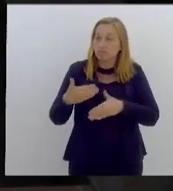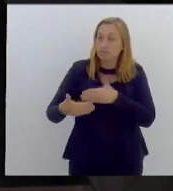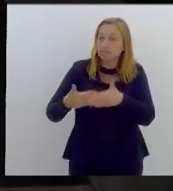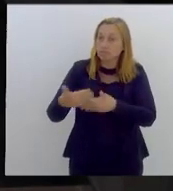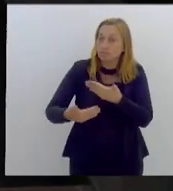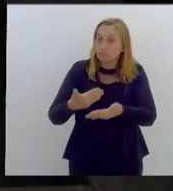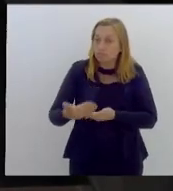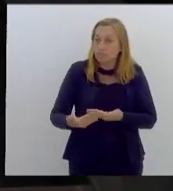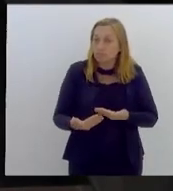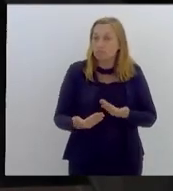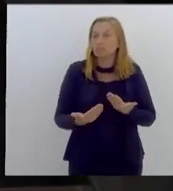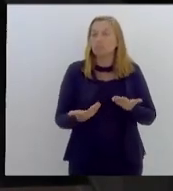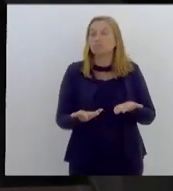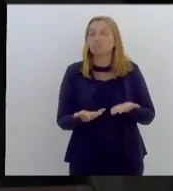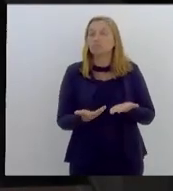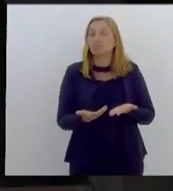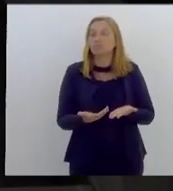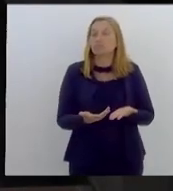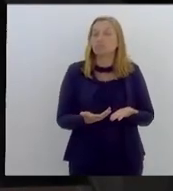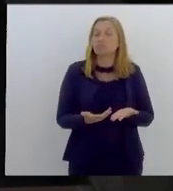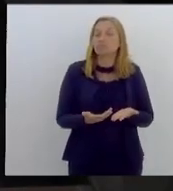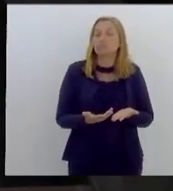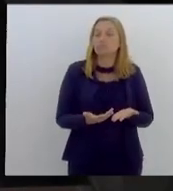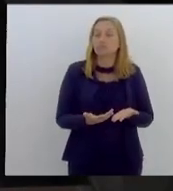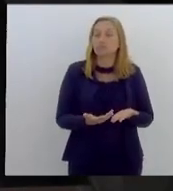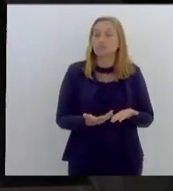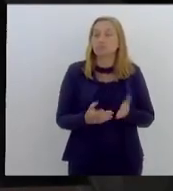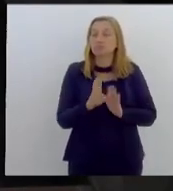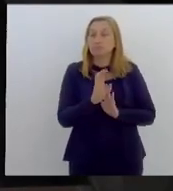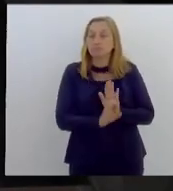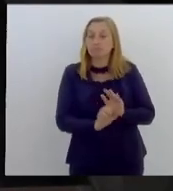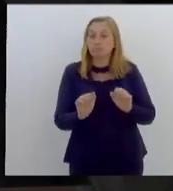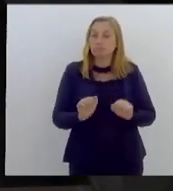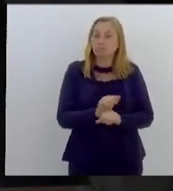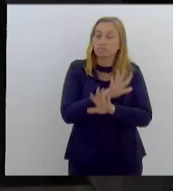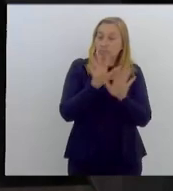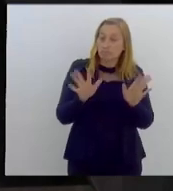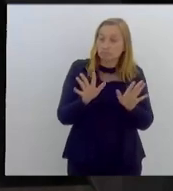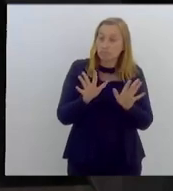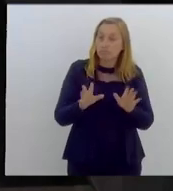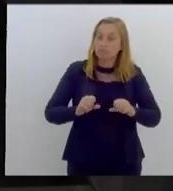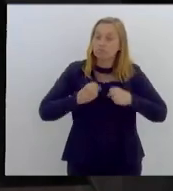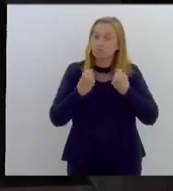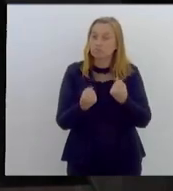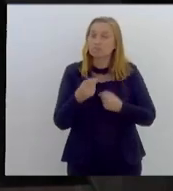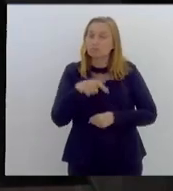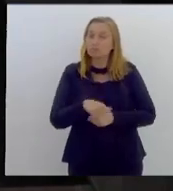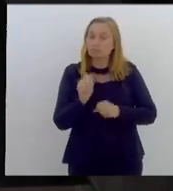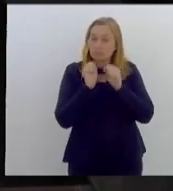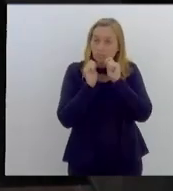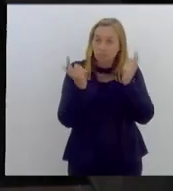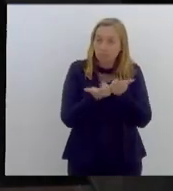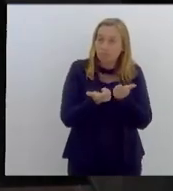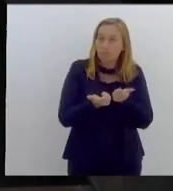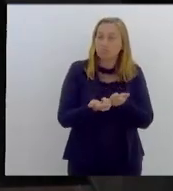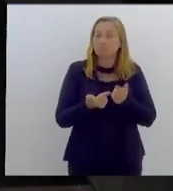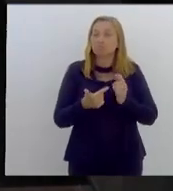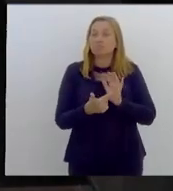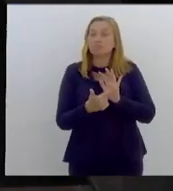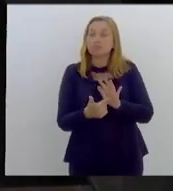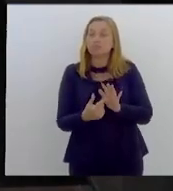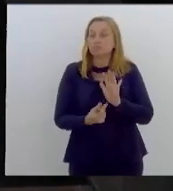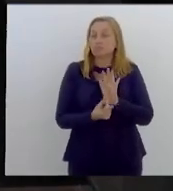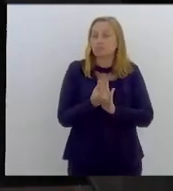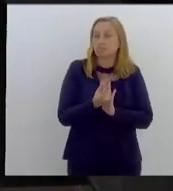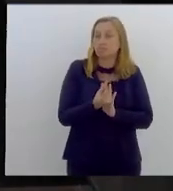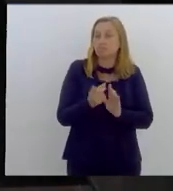descaso. E descaso que essa será a emenda de transparência que defenderemos aqui na Alerj como destaque no